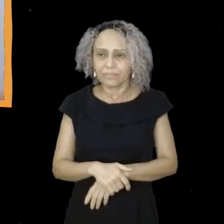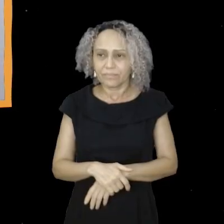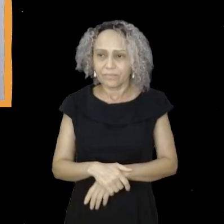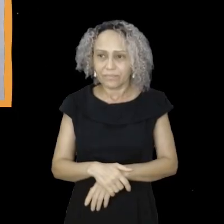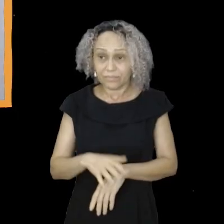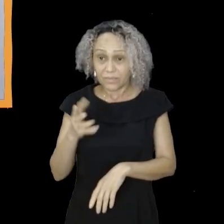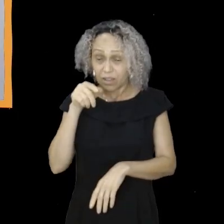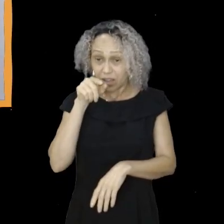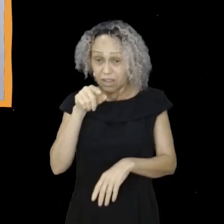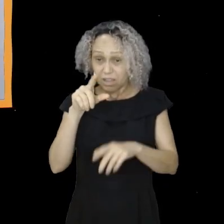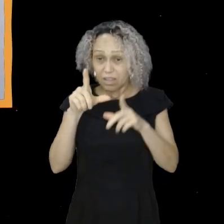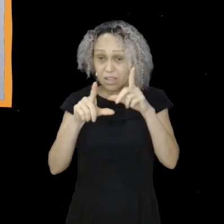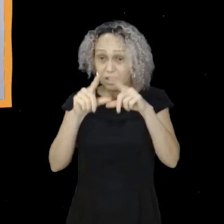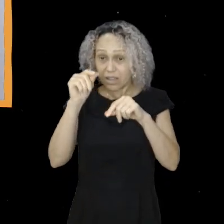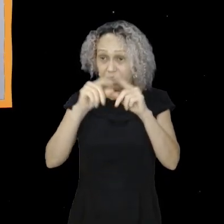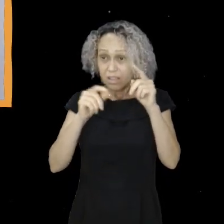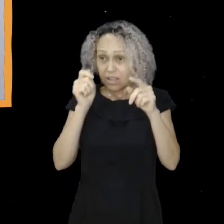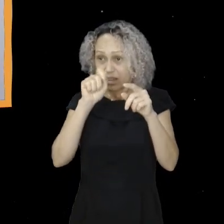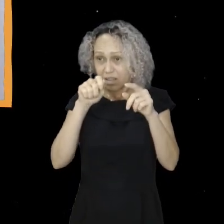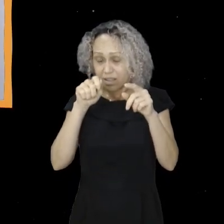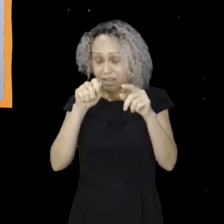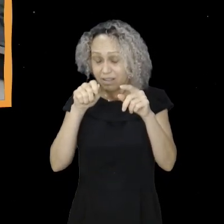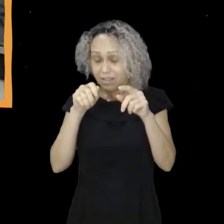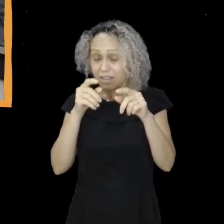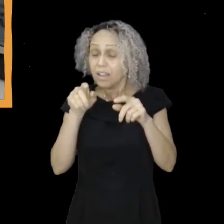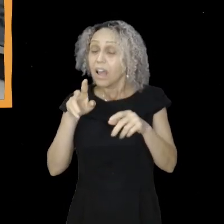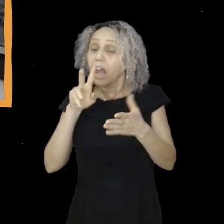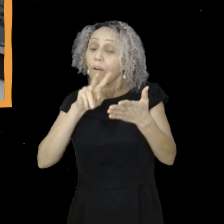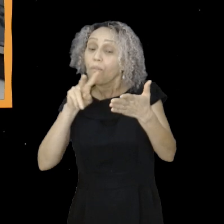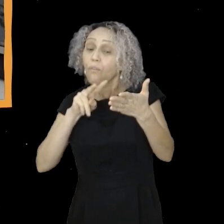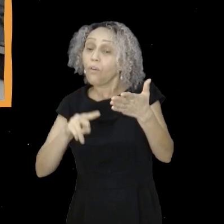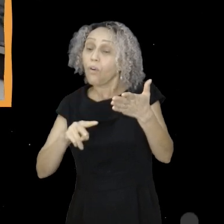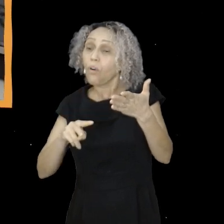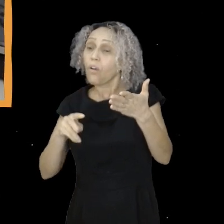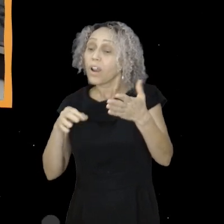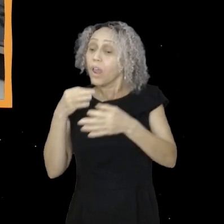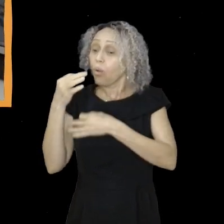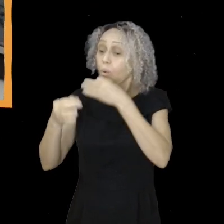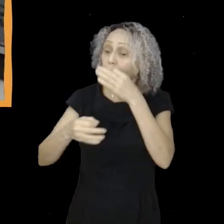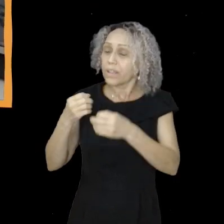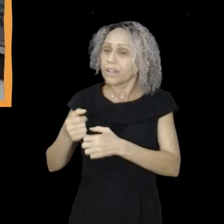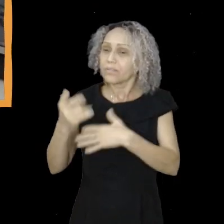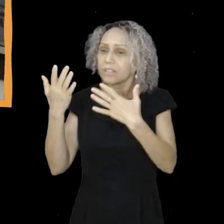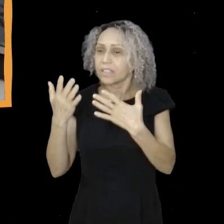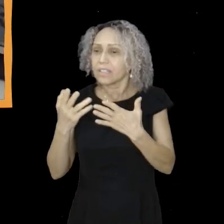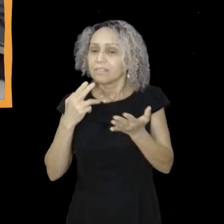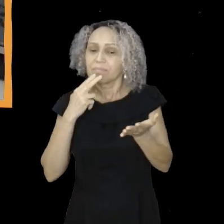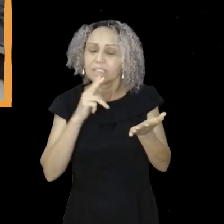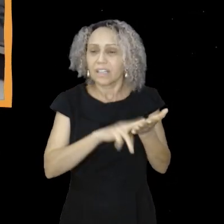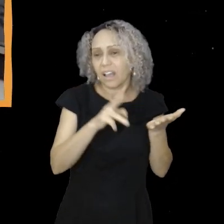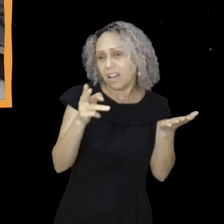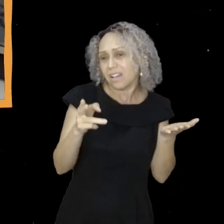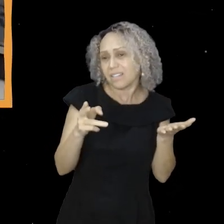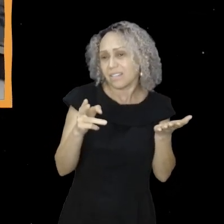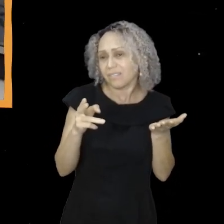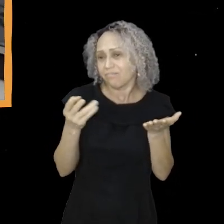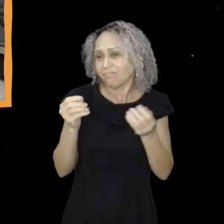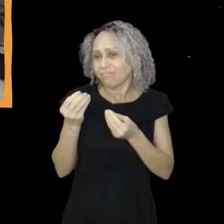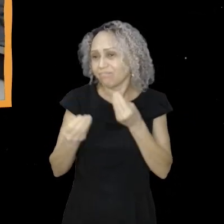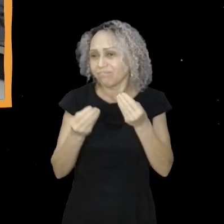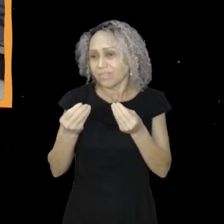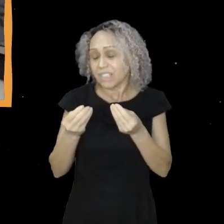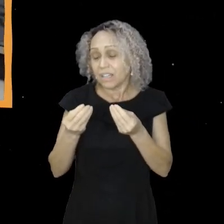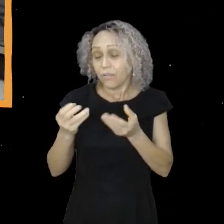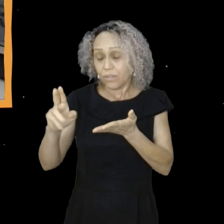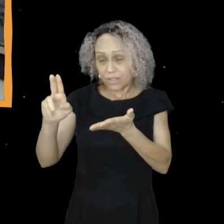Escrito nas Estrelas é o momento de ler os comentários de vocês. E também fotos de agendas, cartinhas, telegramas, cartões postais. Vocês mandam, a